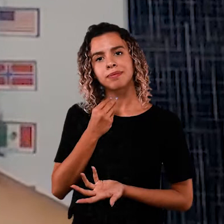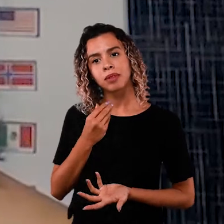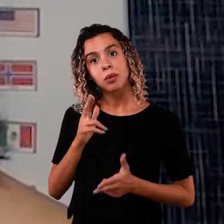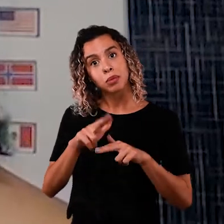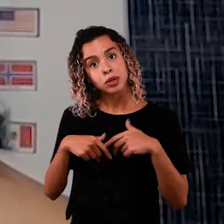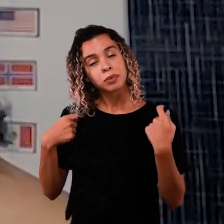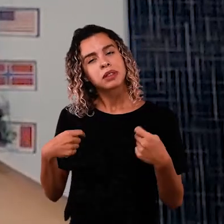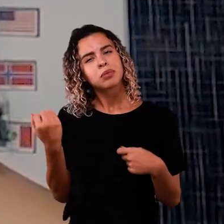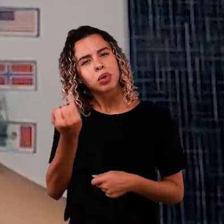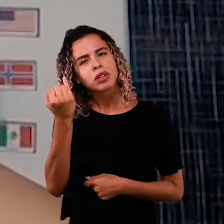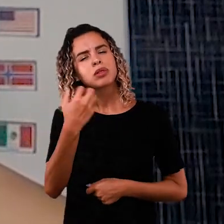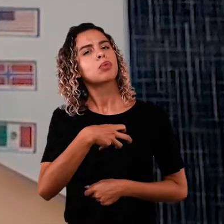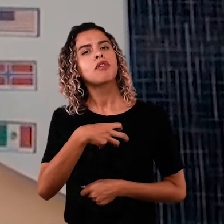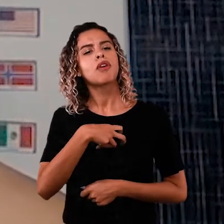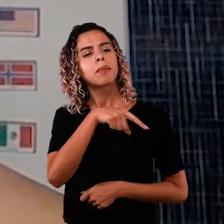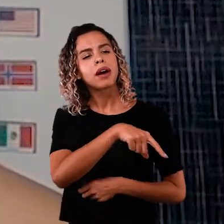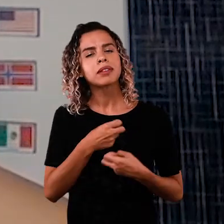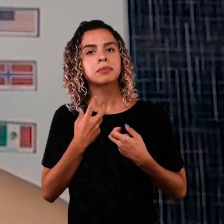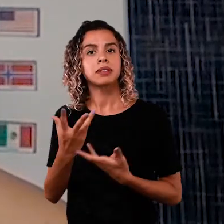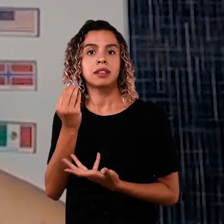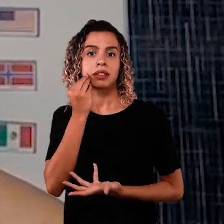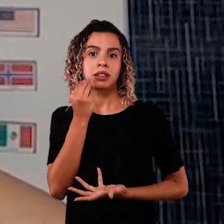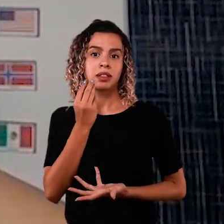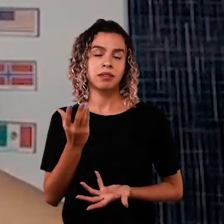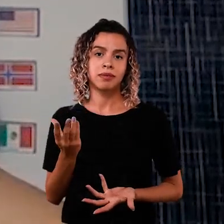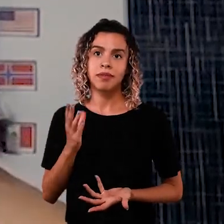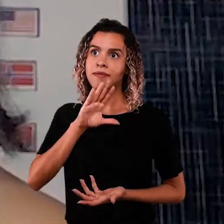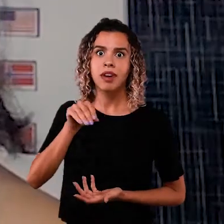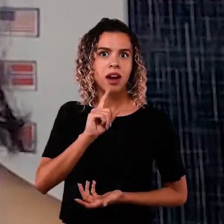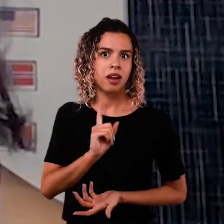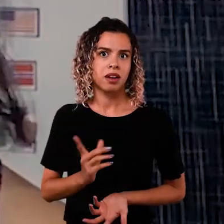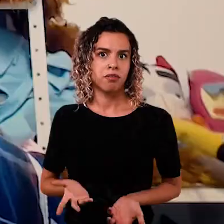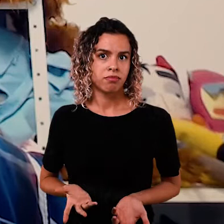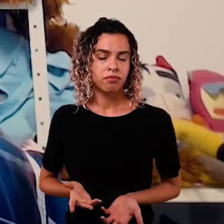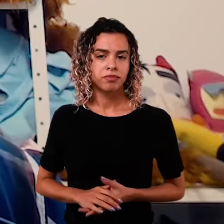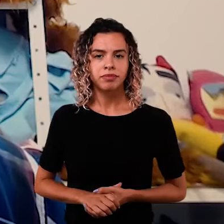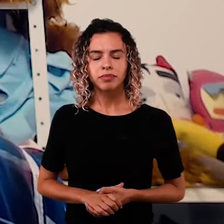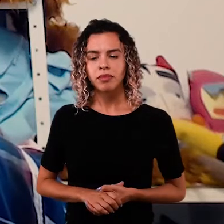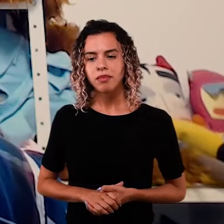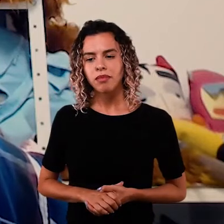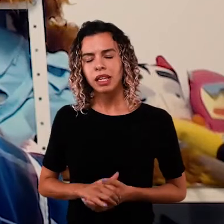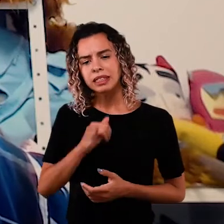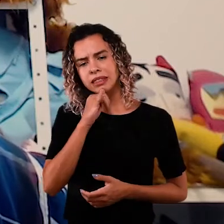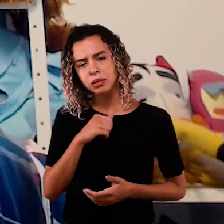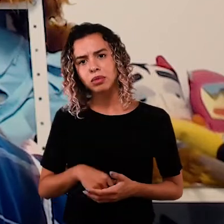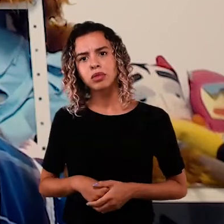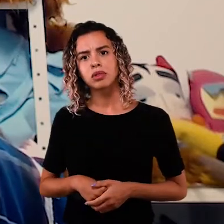isso é importante arrumar uma forma da pessoa se expressar, mesmo que não seja com a fala. Como é que você